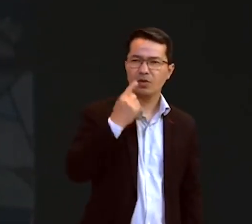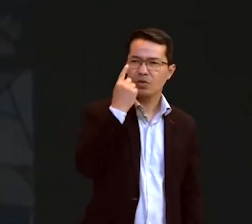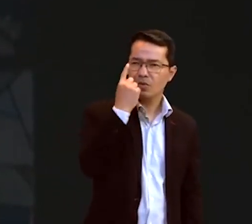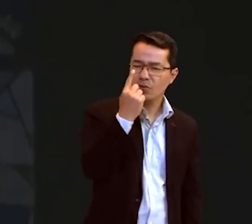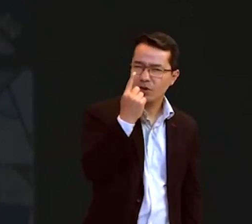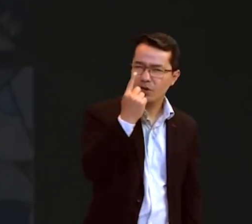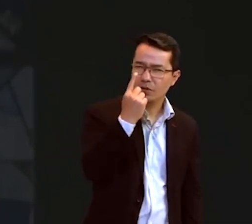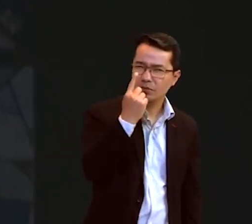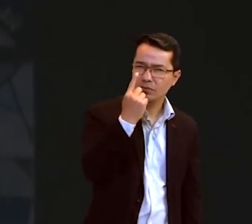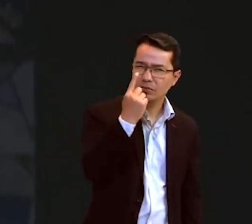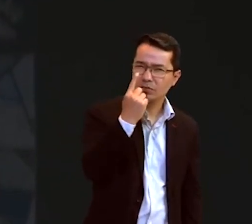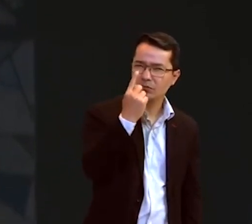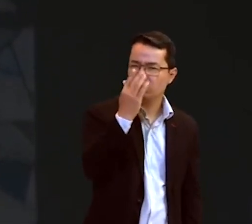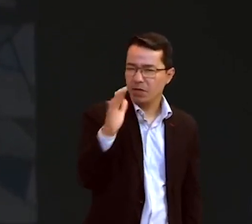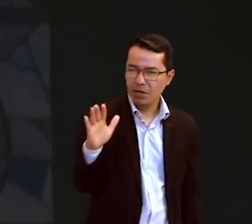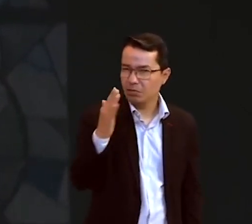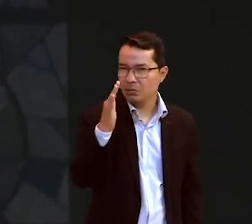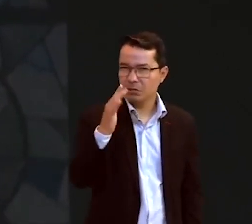foi depois.